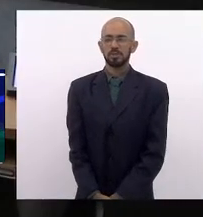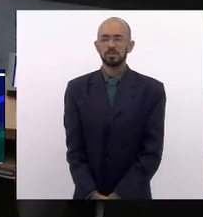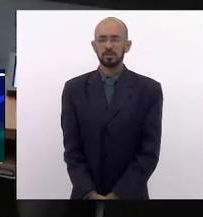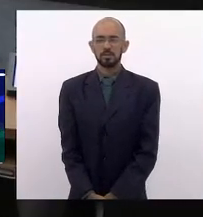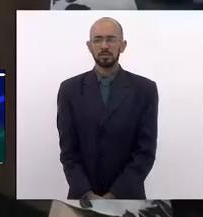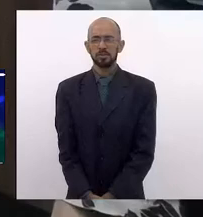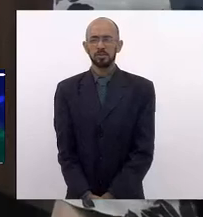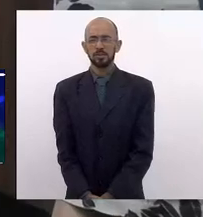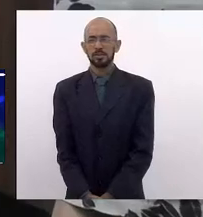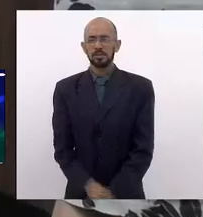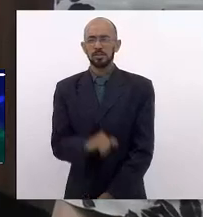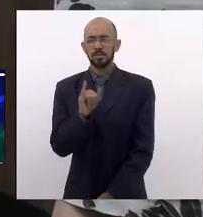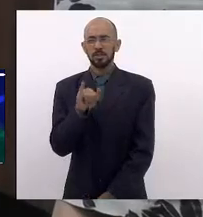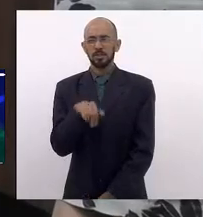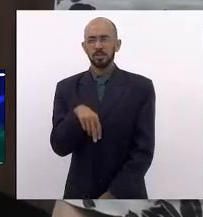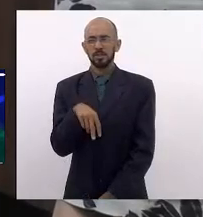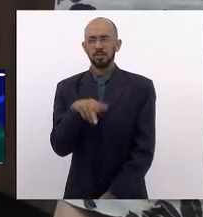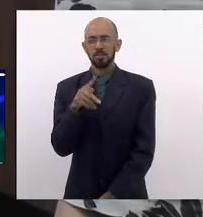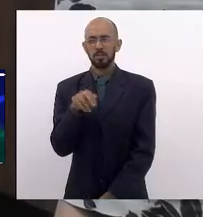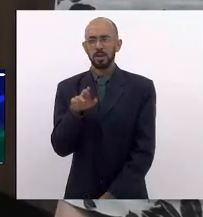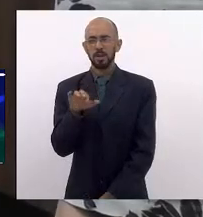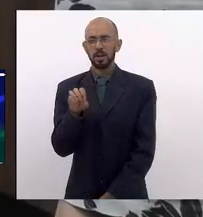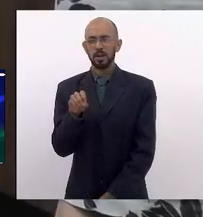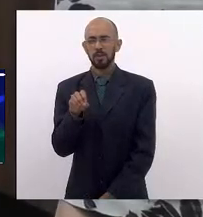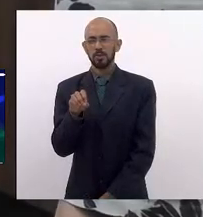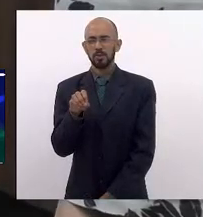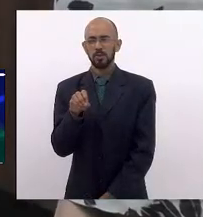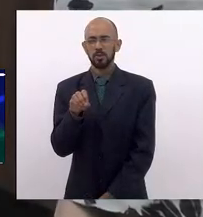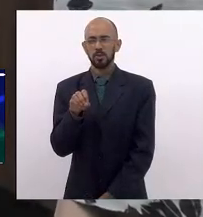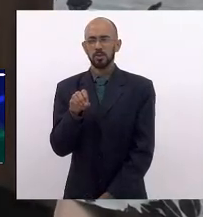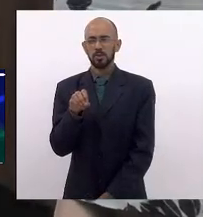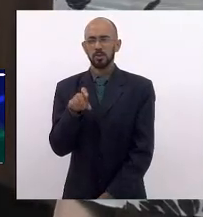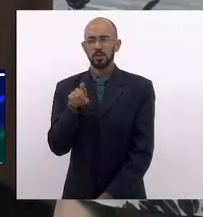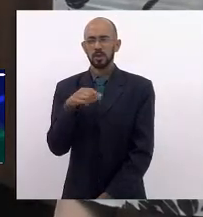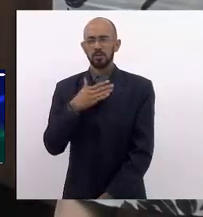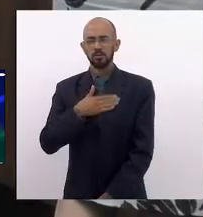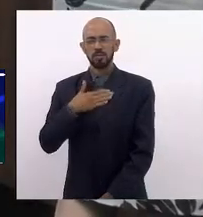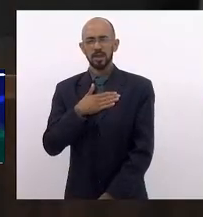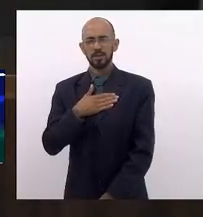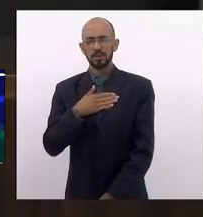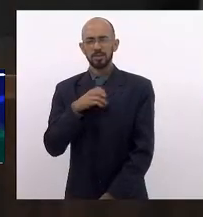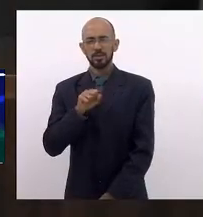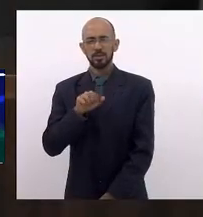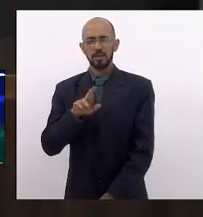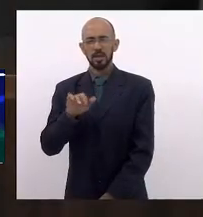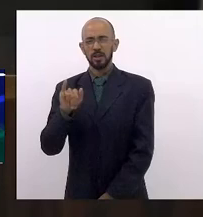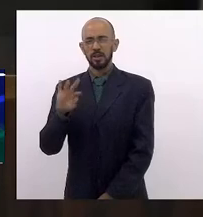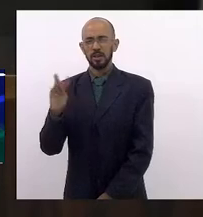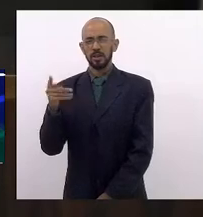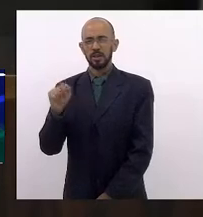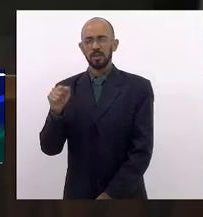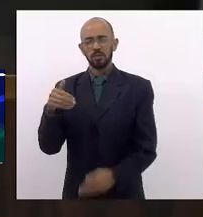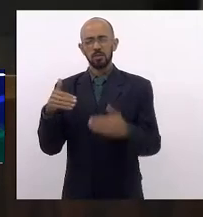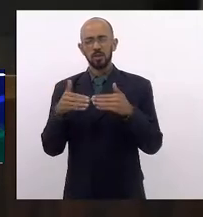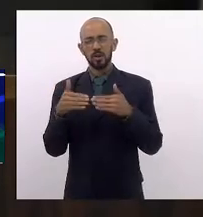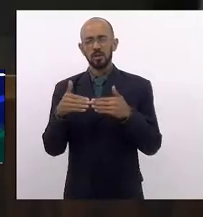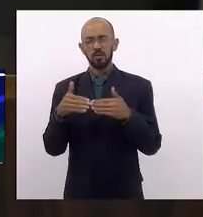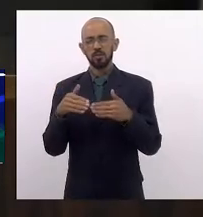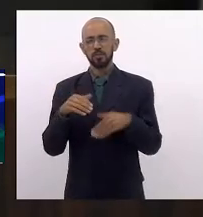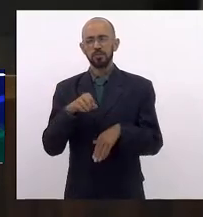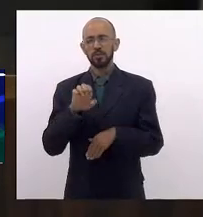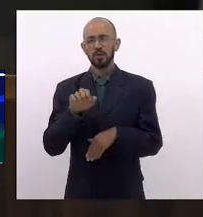o Império Serrano oriunda do Prazeres da Serrinha parecer favorável da comissão de assuntos municipais Deputado Eurico